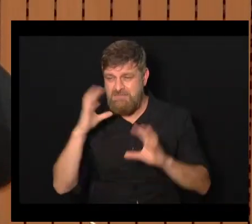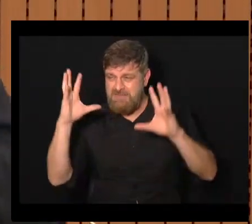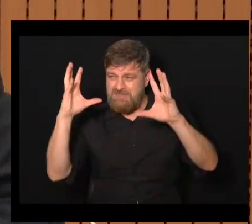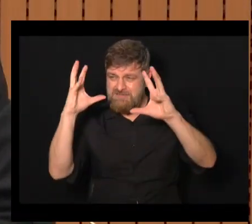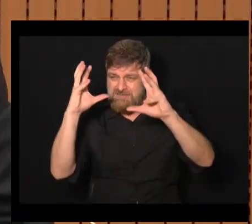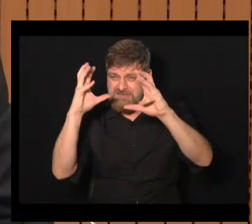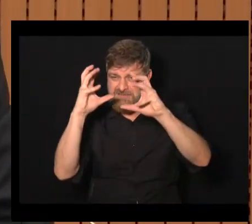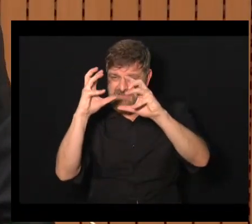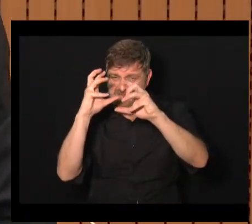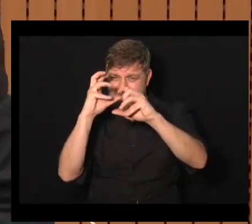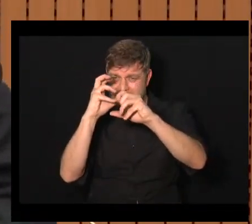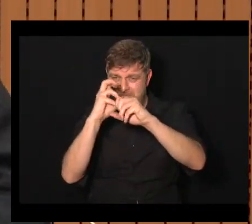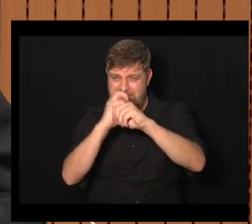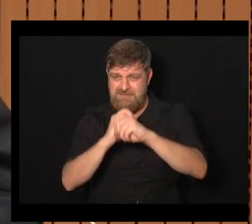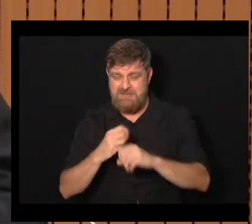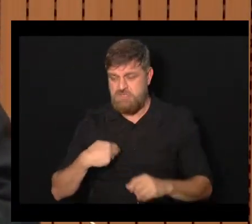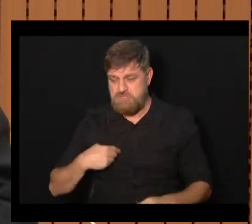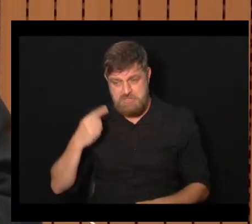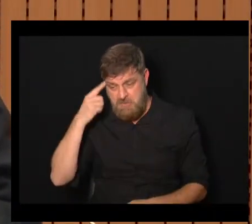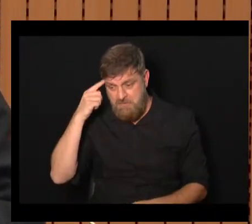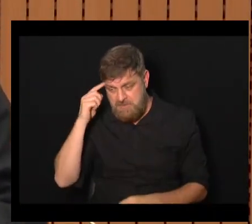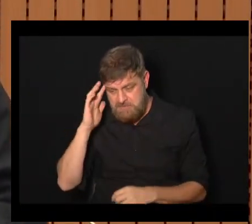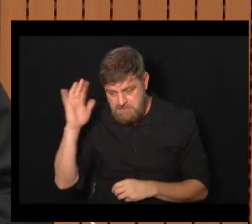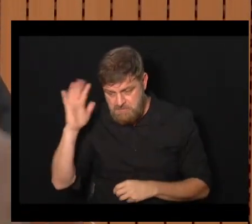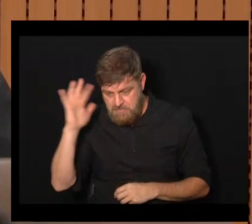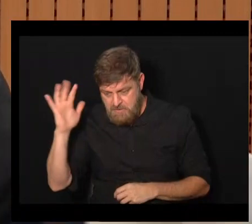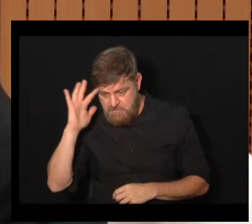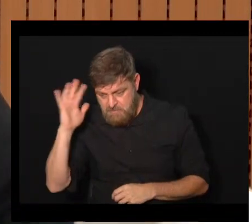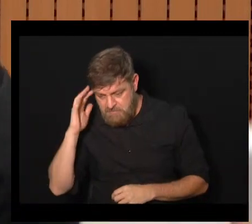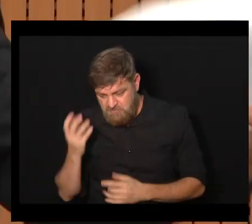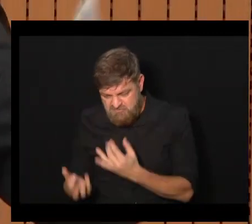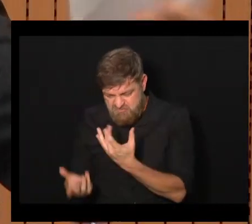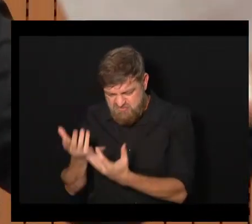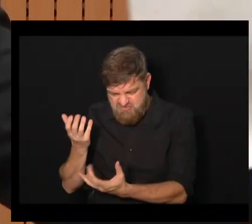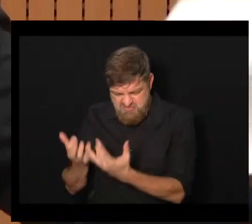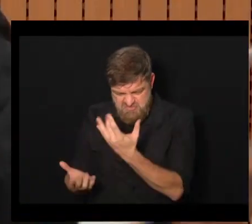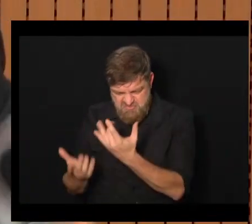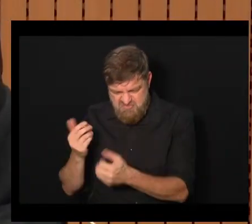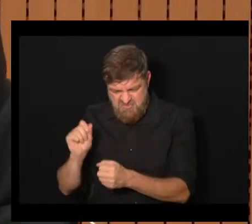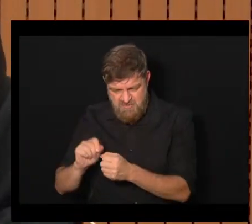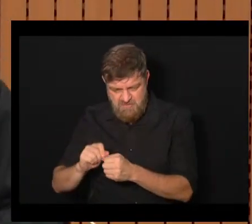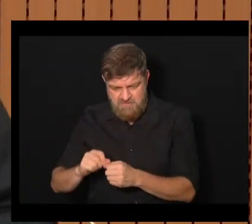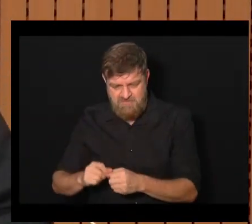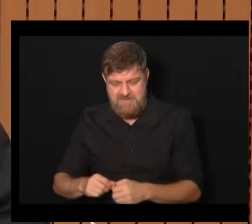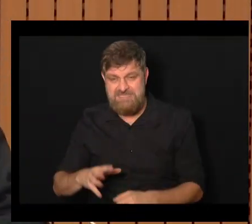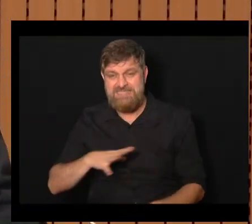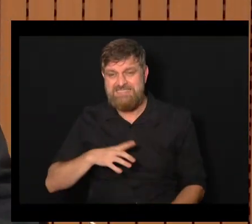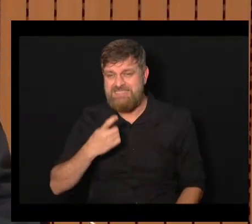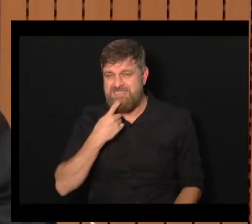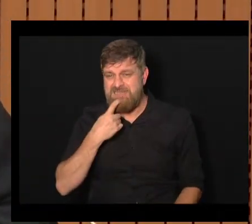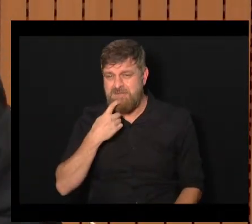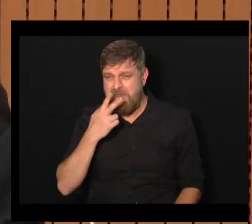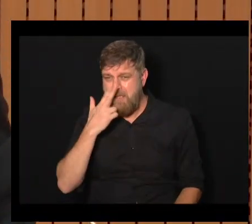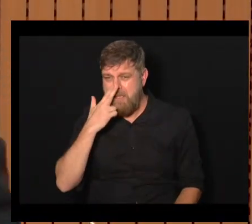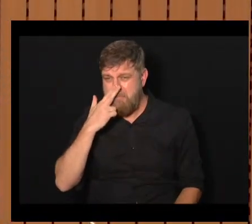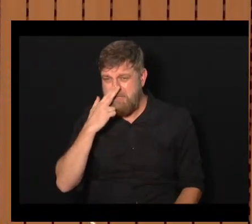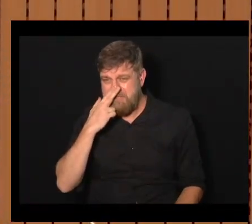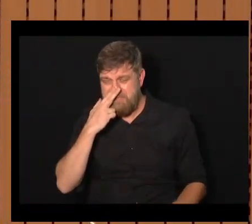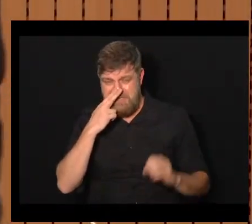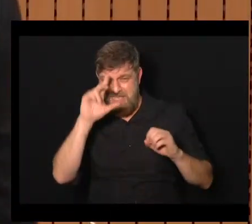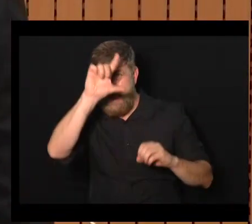a intensidade das queimadas que produziram um fenômeno climático como esse, né, porque a nossa cidade parecia que estava passando por um eclipse. Muito